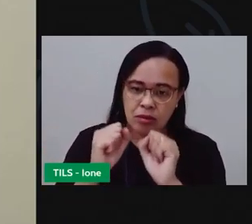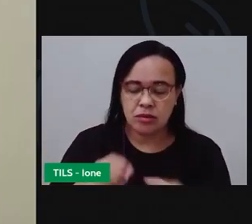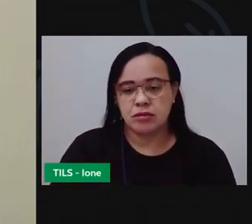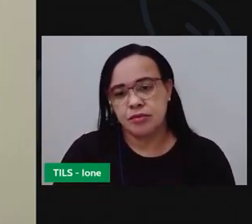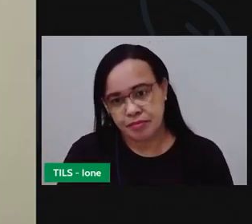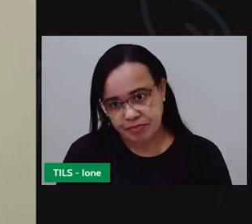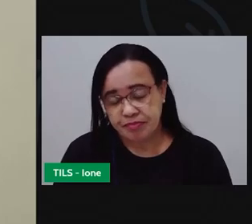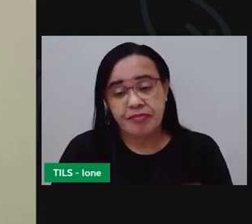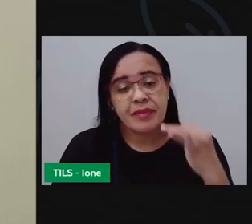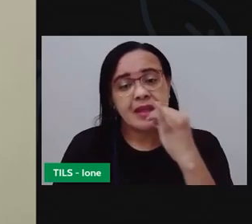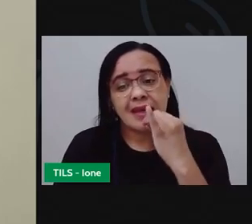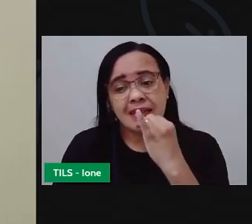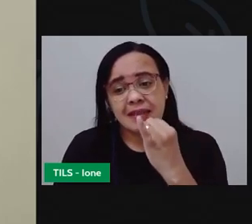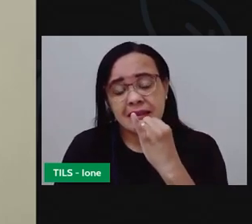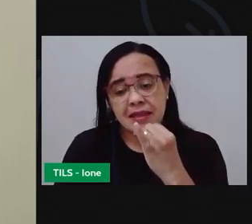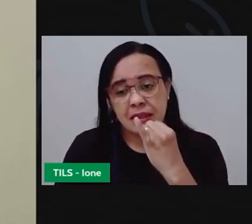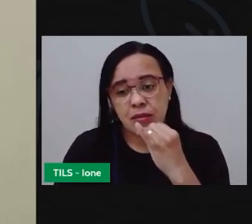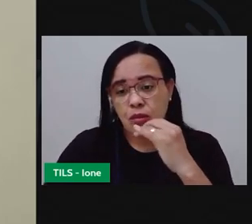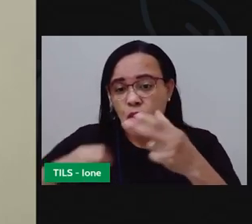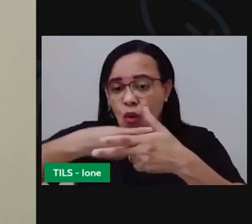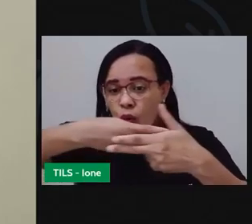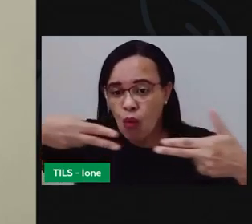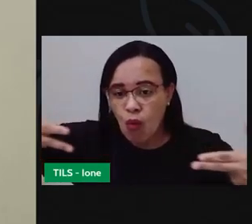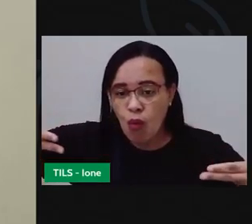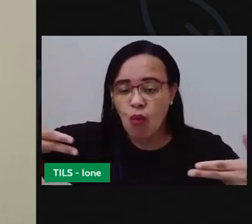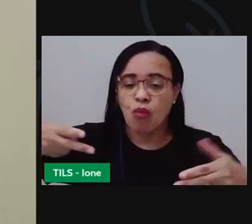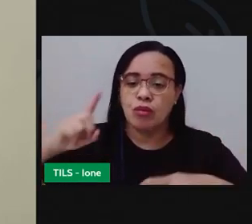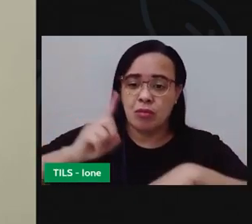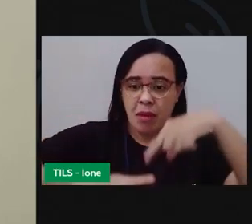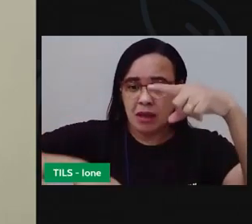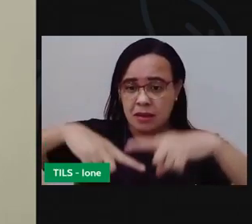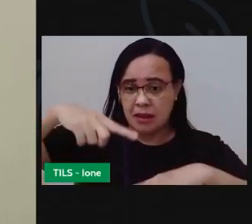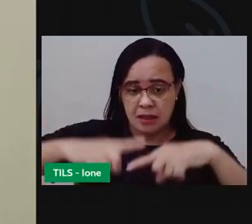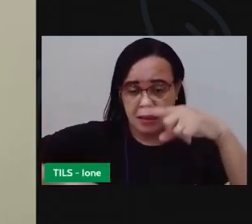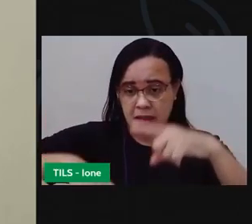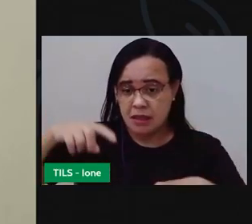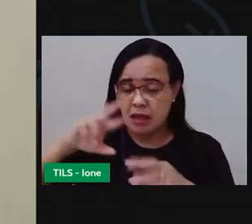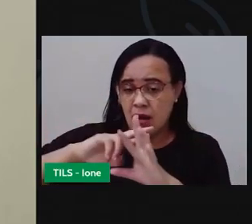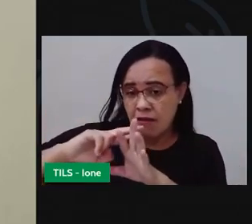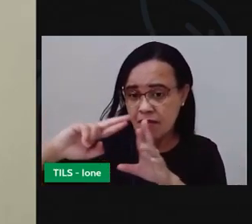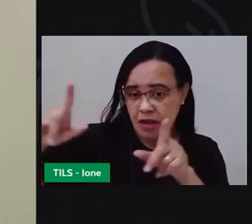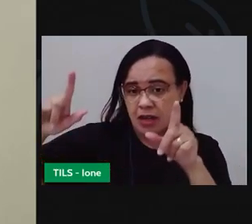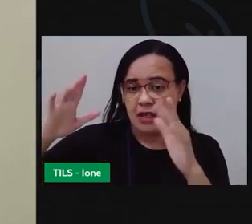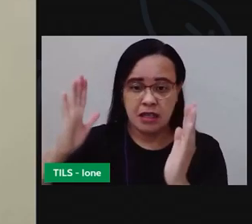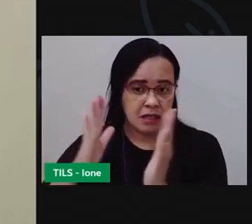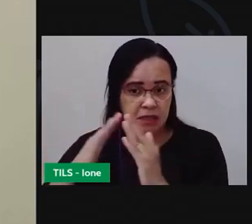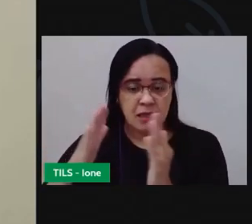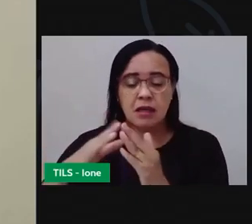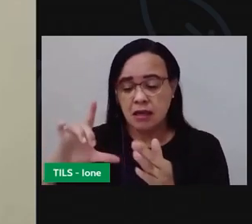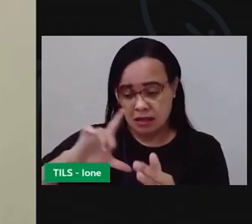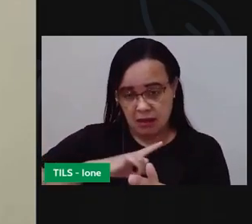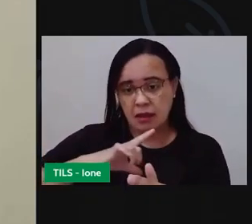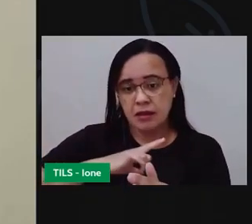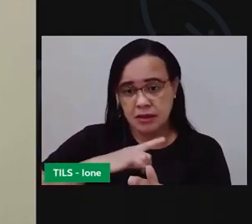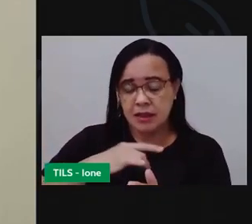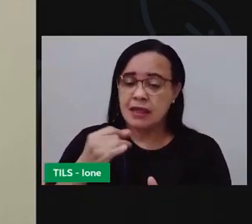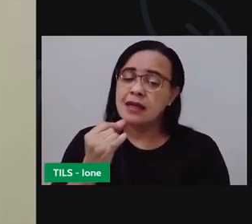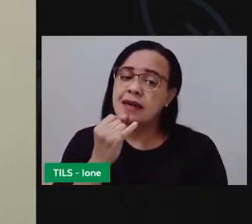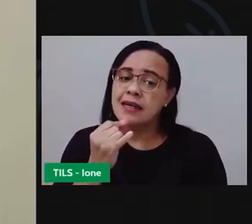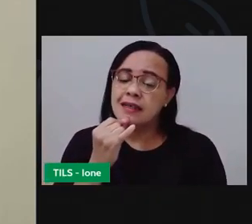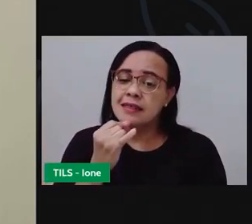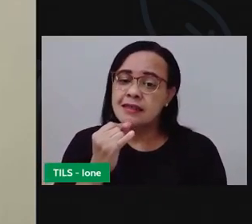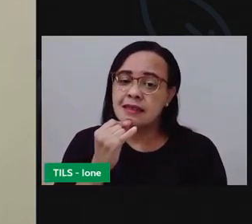exemplos de objetos com materiais diferentes que a gente encontra em casa. Por exemplo,